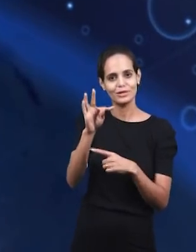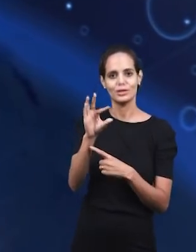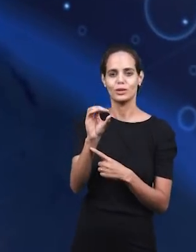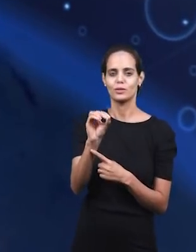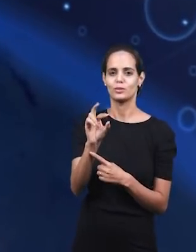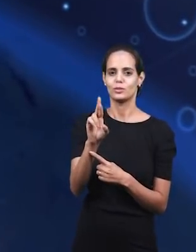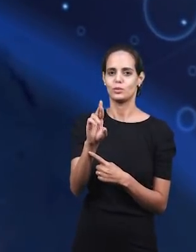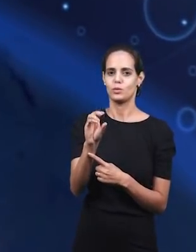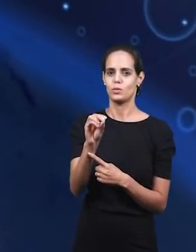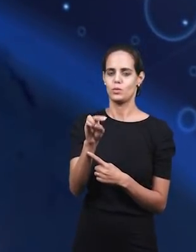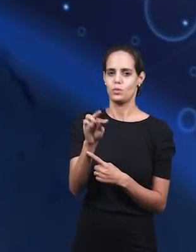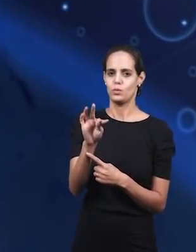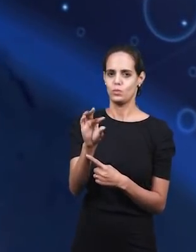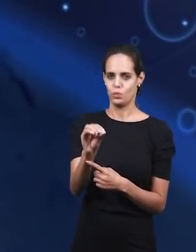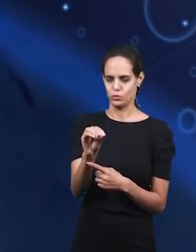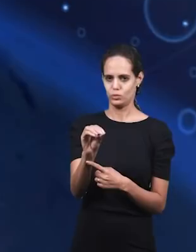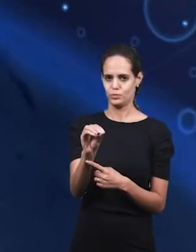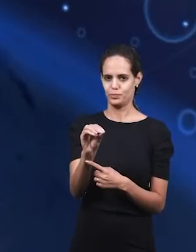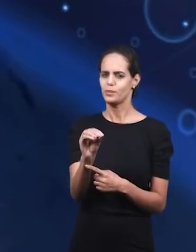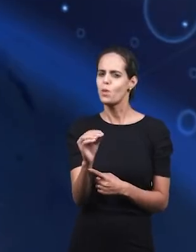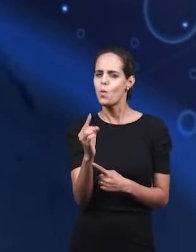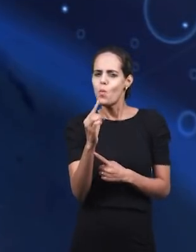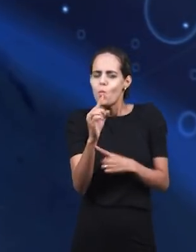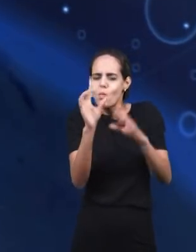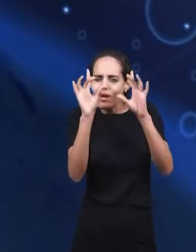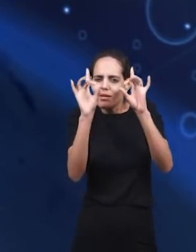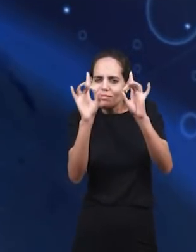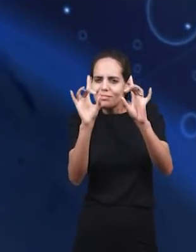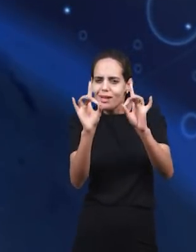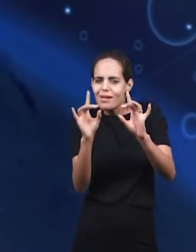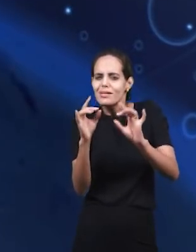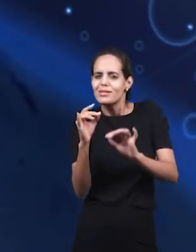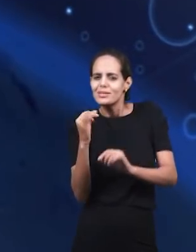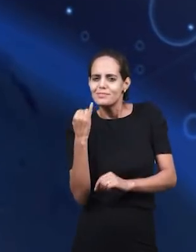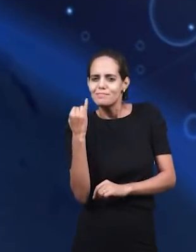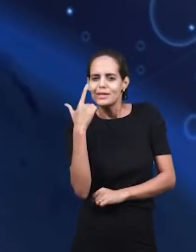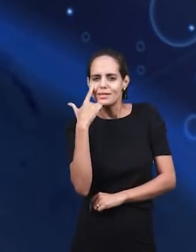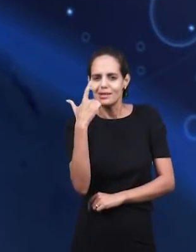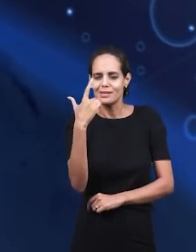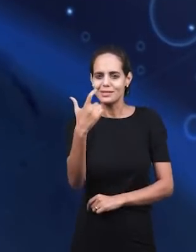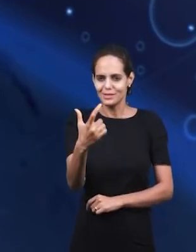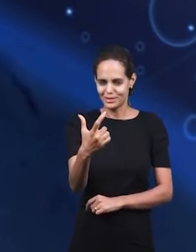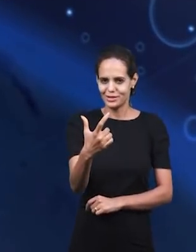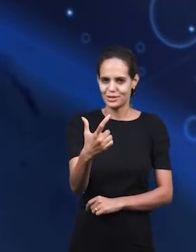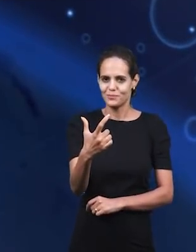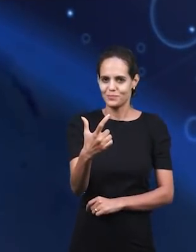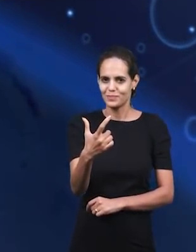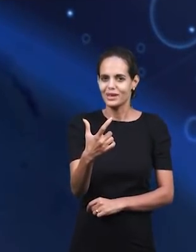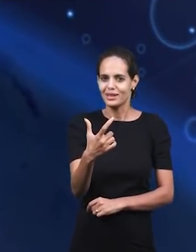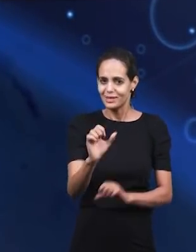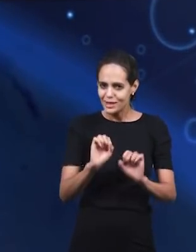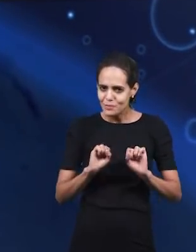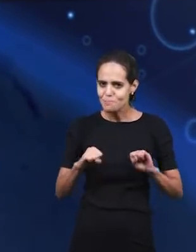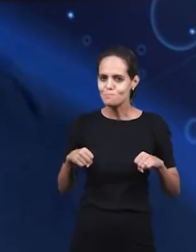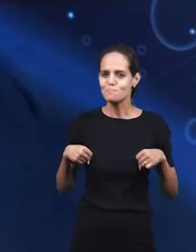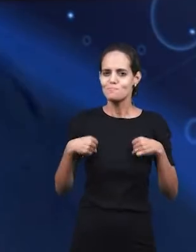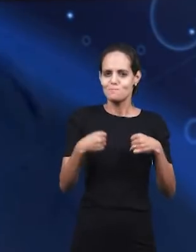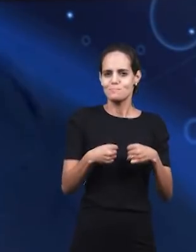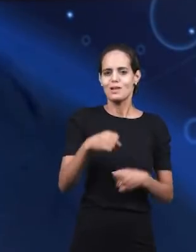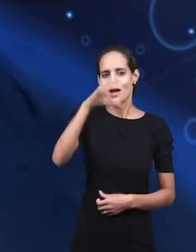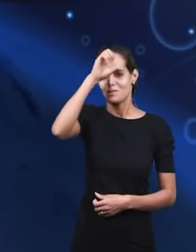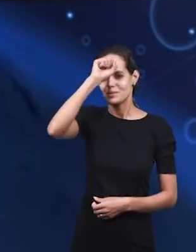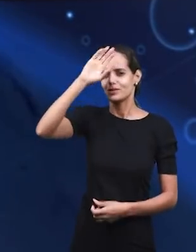Toronto. E um detalhe interessante na afirmação do irmão é como isso tem contribuído para o irmão aprender